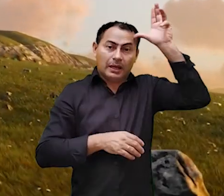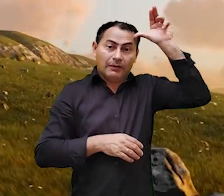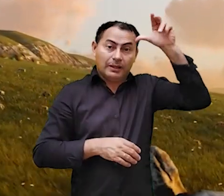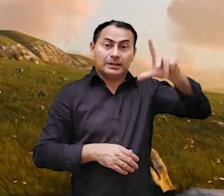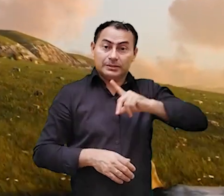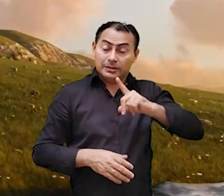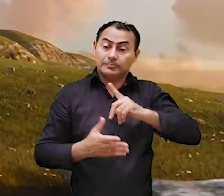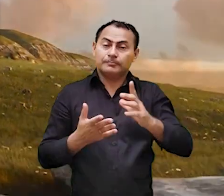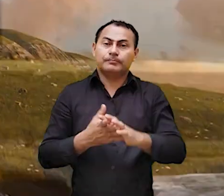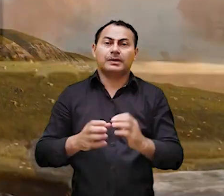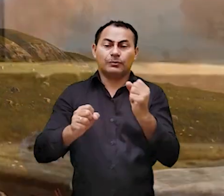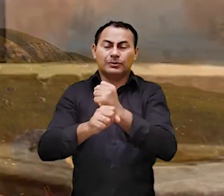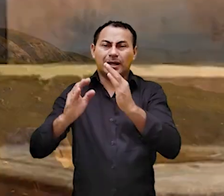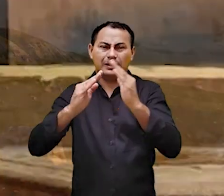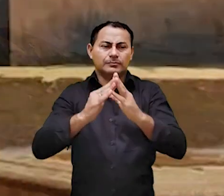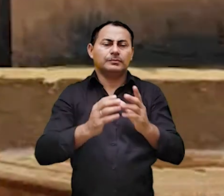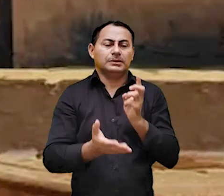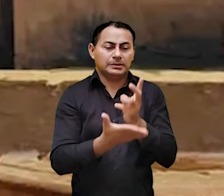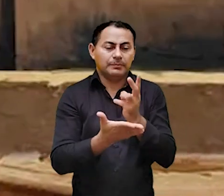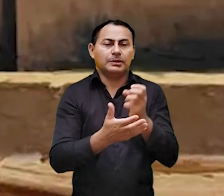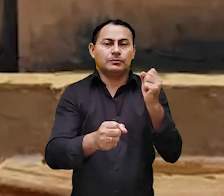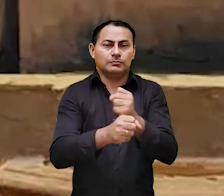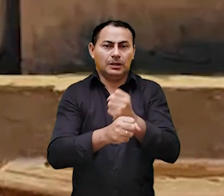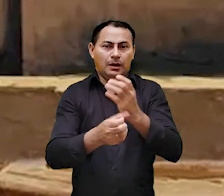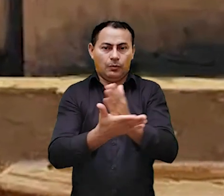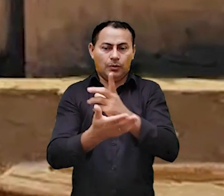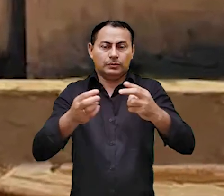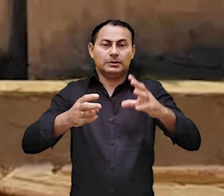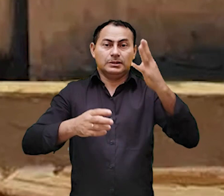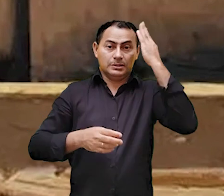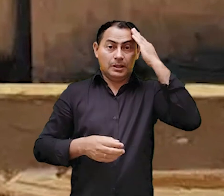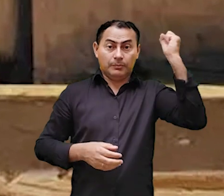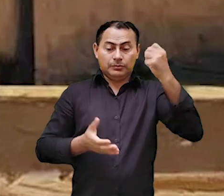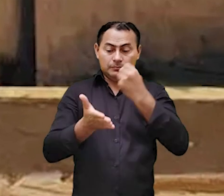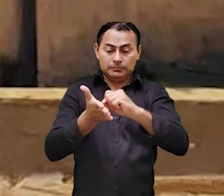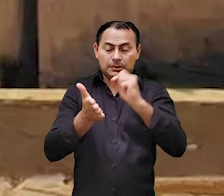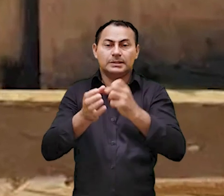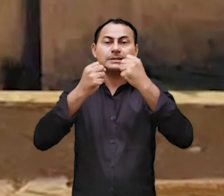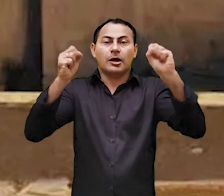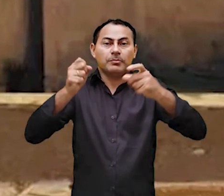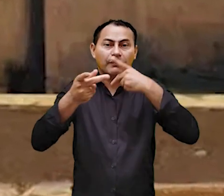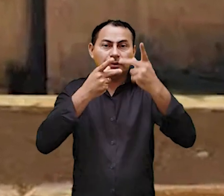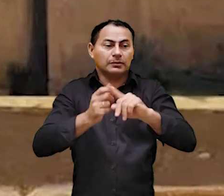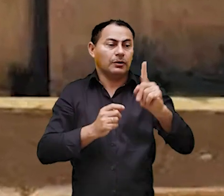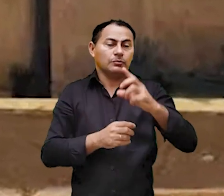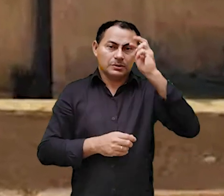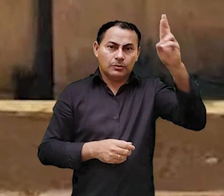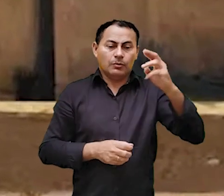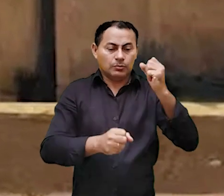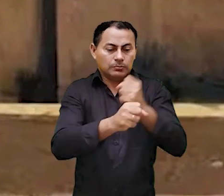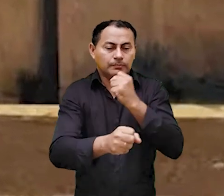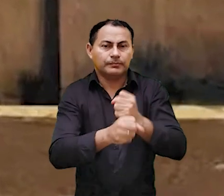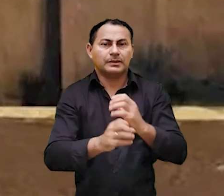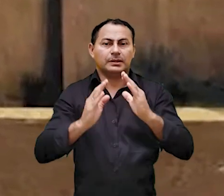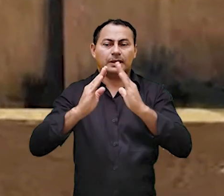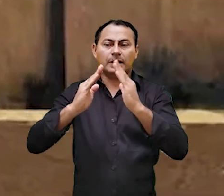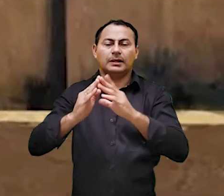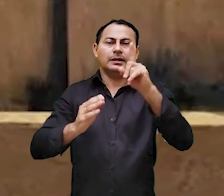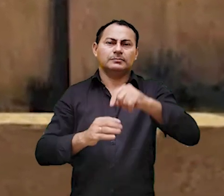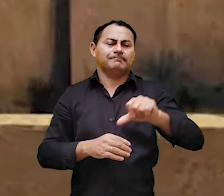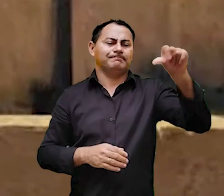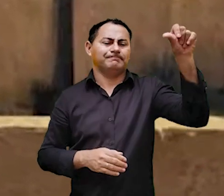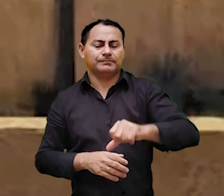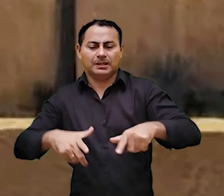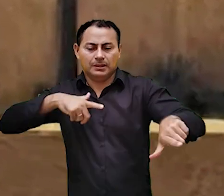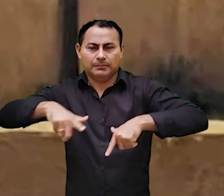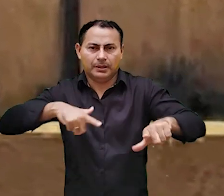de cavalos que tinha. Ele estava sempre construindo alguma coisa. Quando Salomão escreveu este salmo, ele disse, se não for o Senhor o construtor da